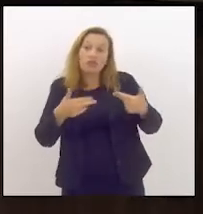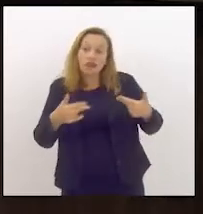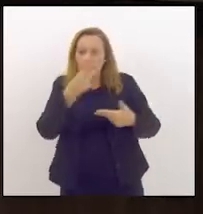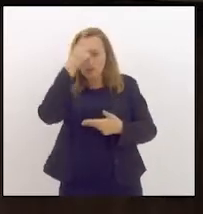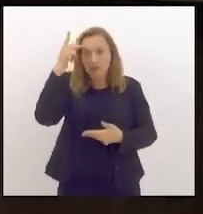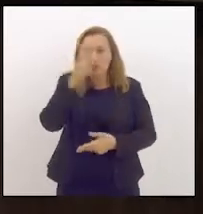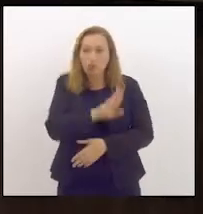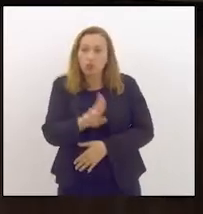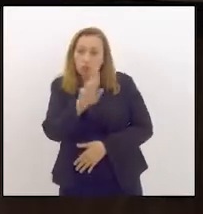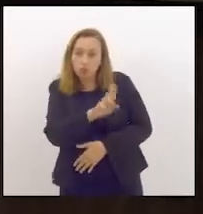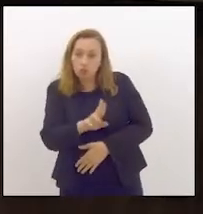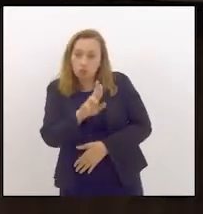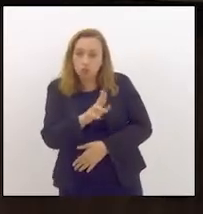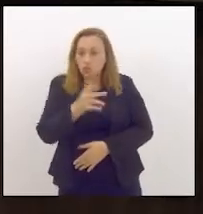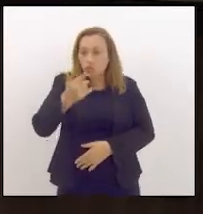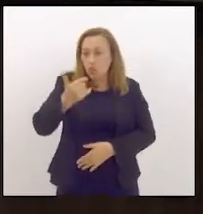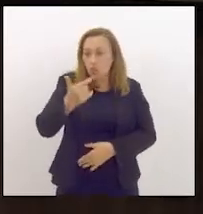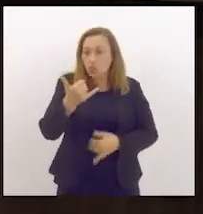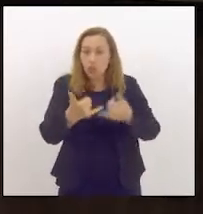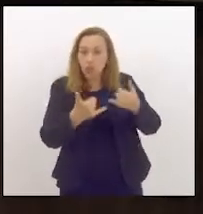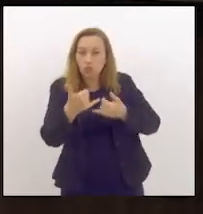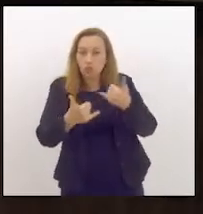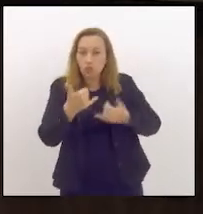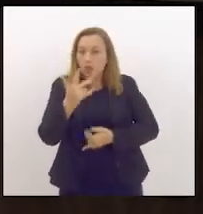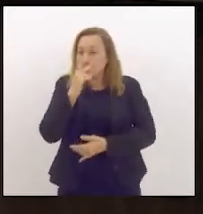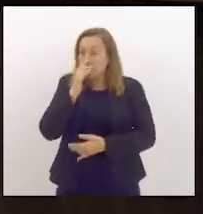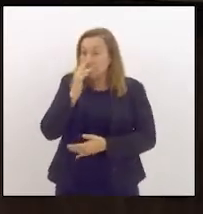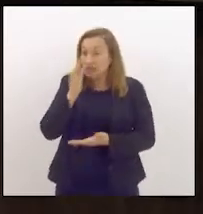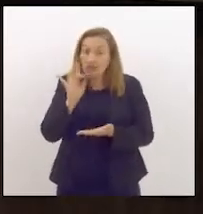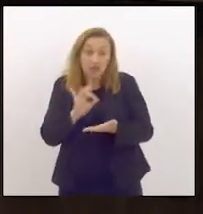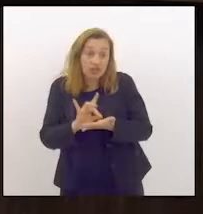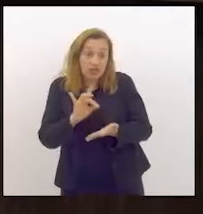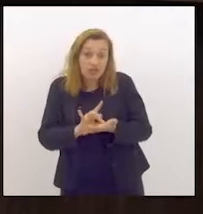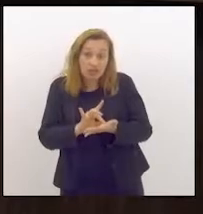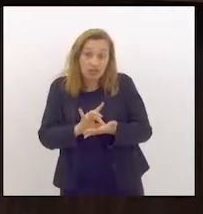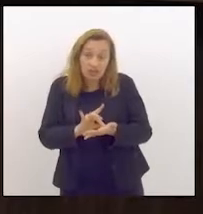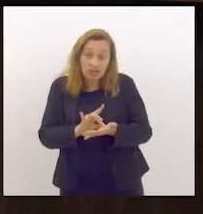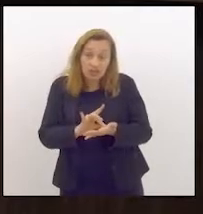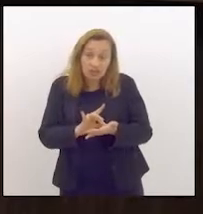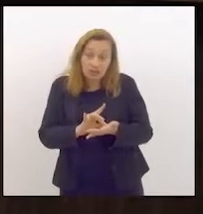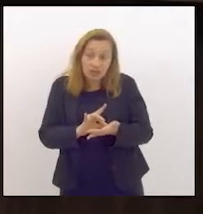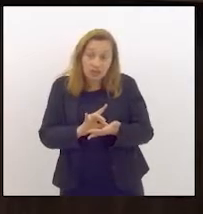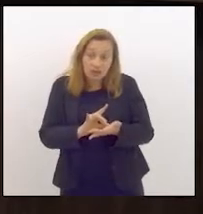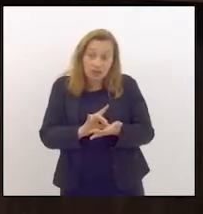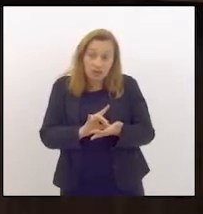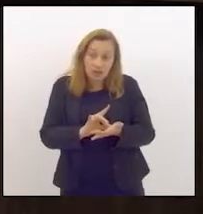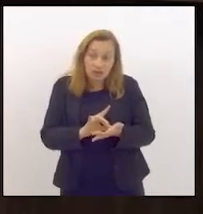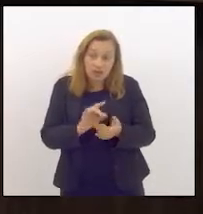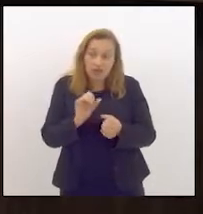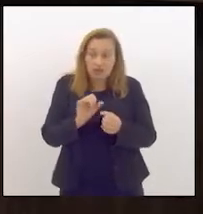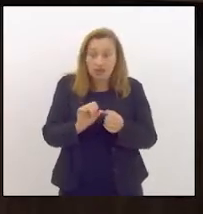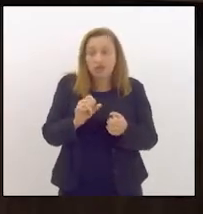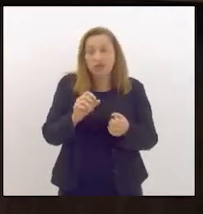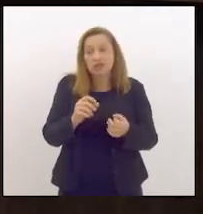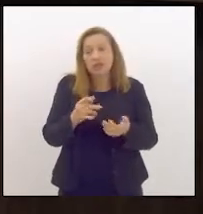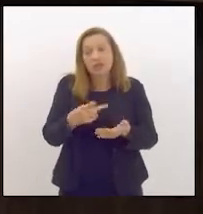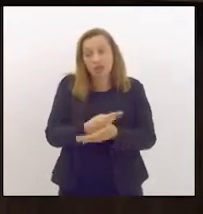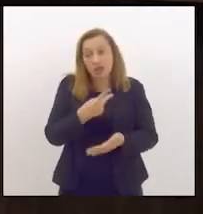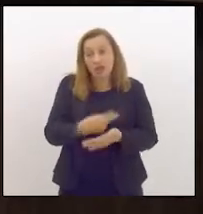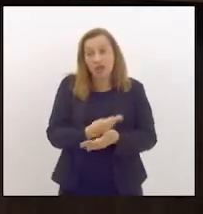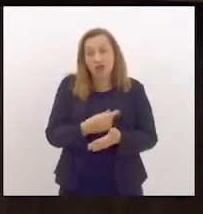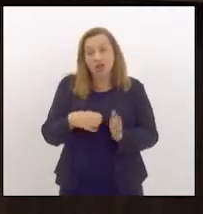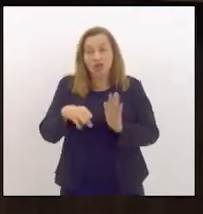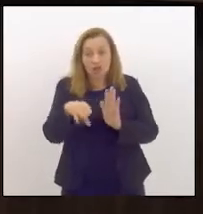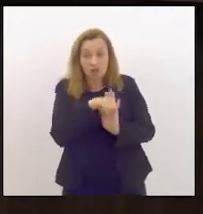pessoas utilizando armas de brinquedo como se fosse de verdade para praticarem pequenos delitos então a gente com